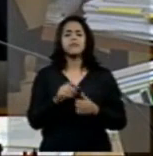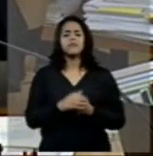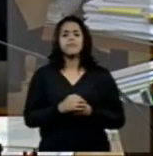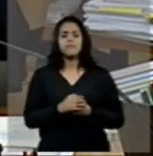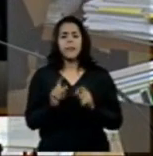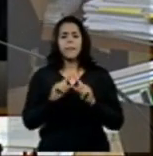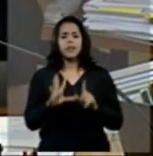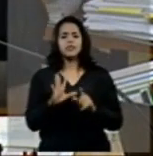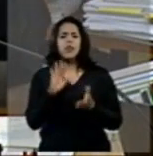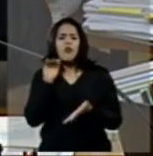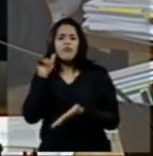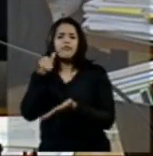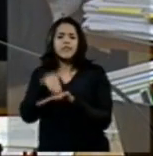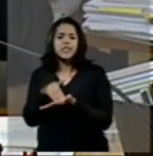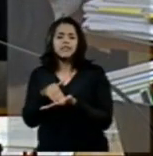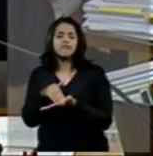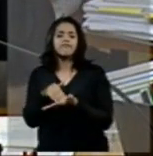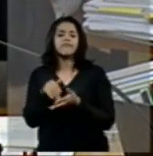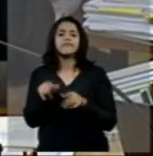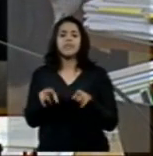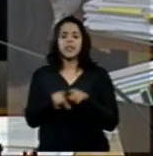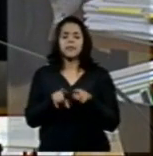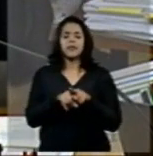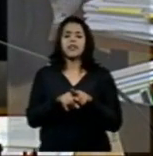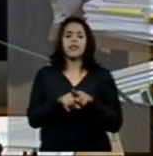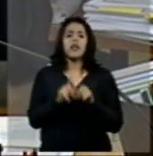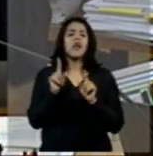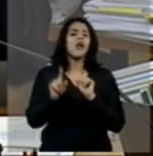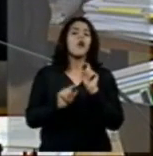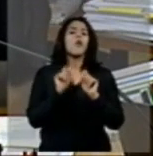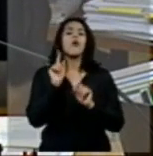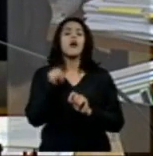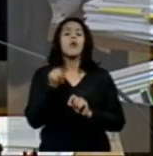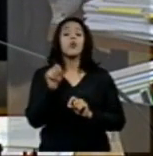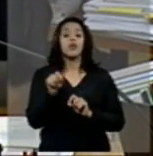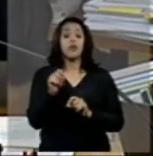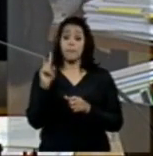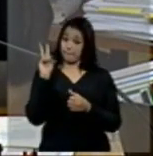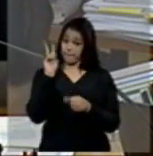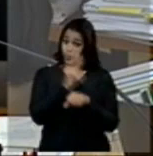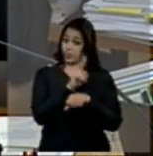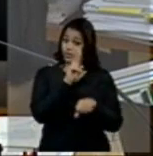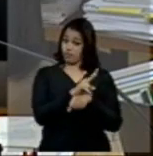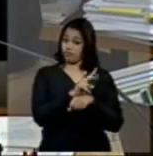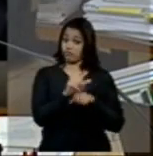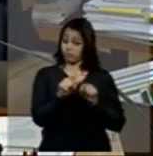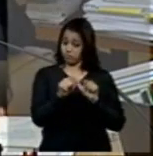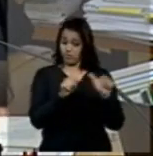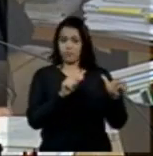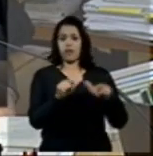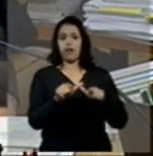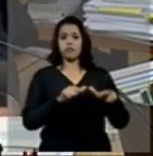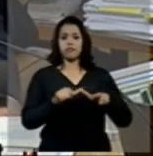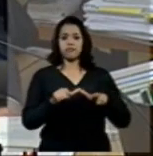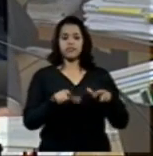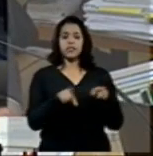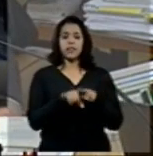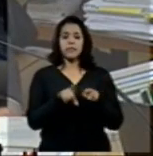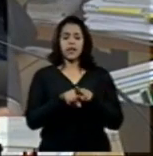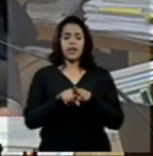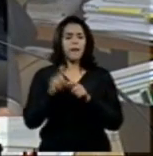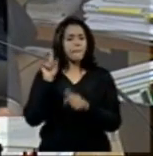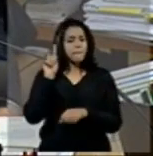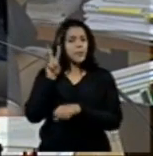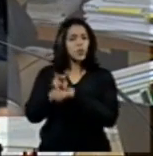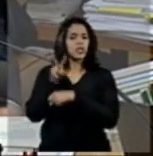ao fim e ao cabo, é a proteção do trabalho e a proteção do